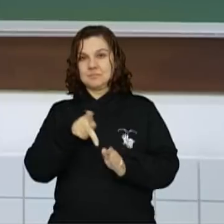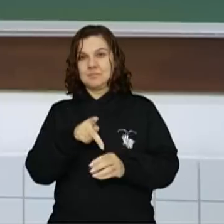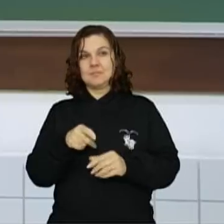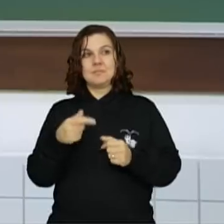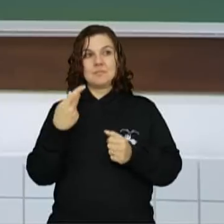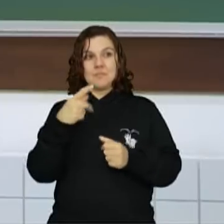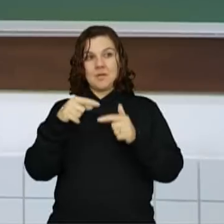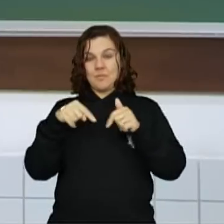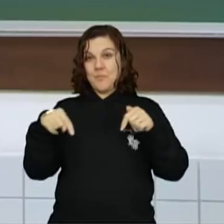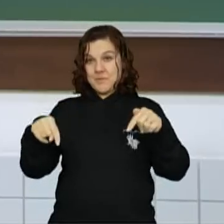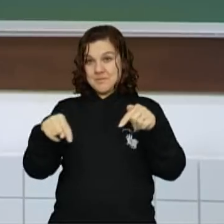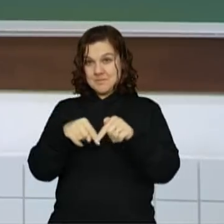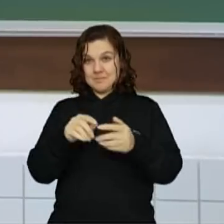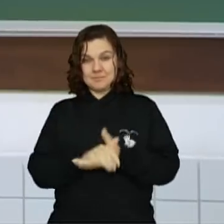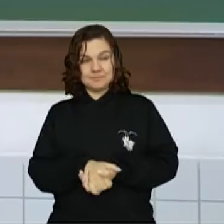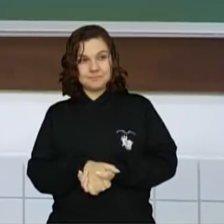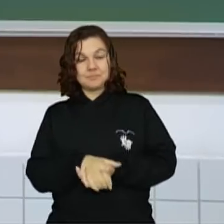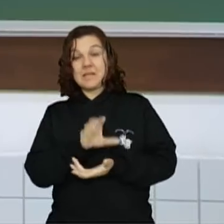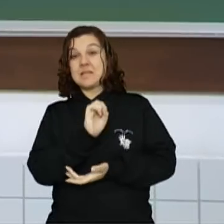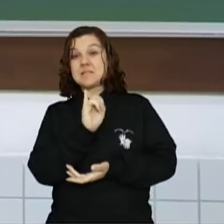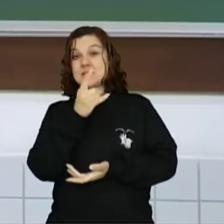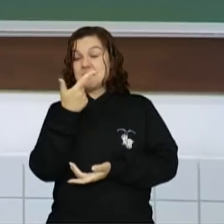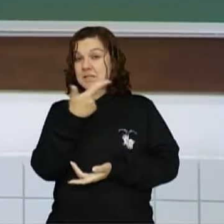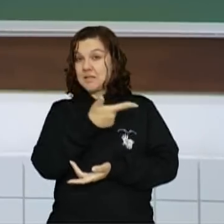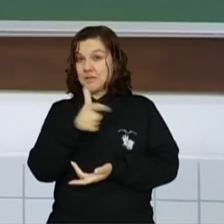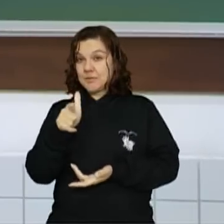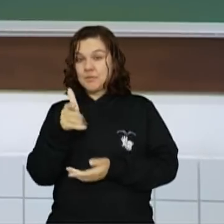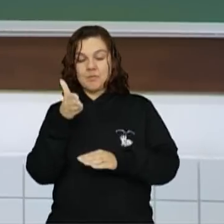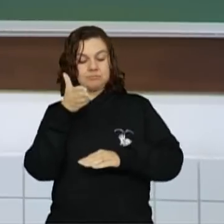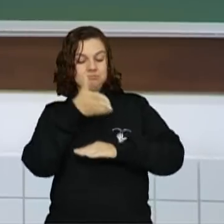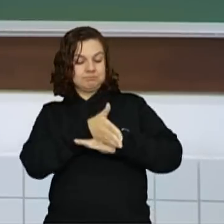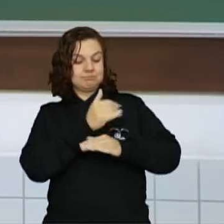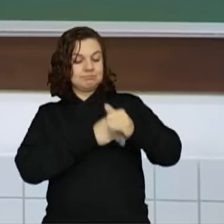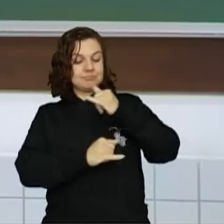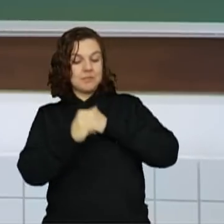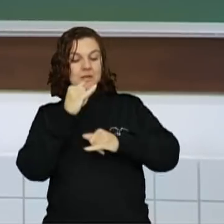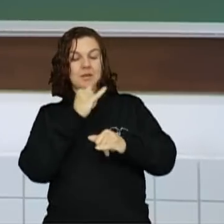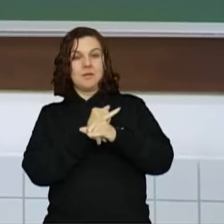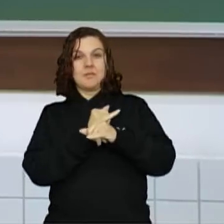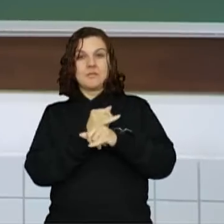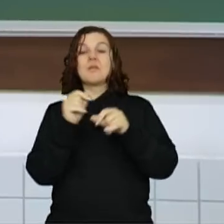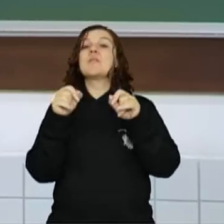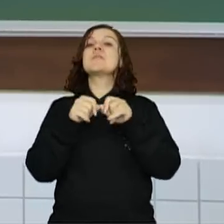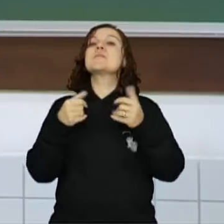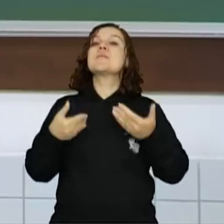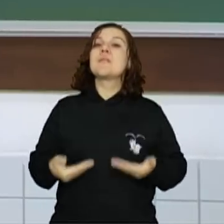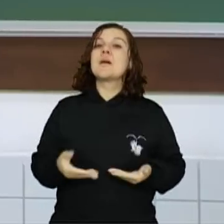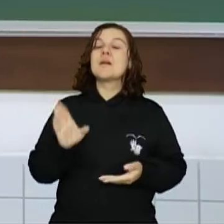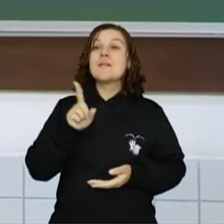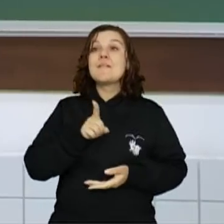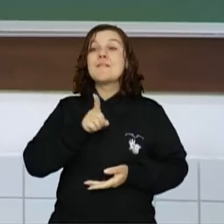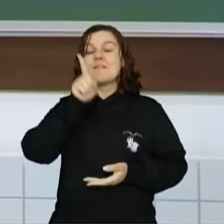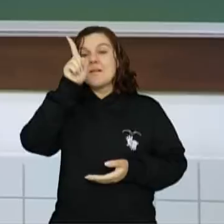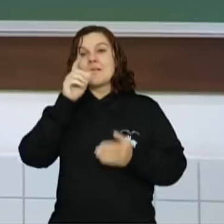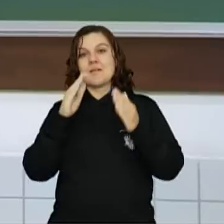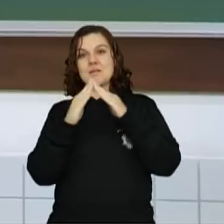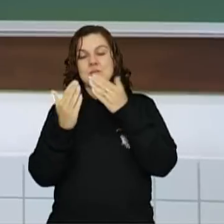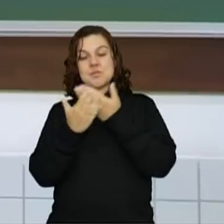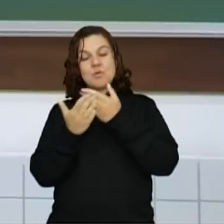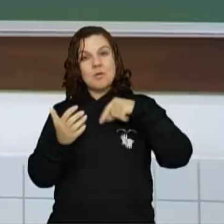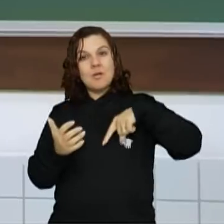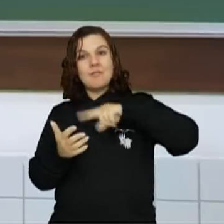da sala de vocês. Quem não tem acesso à plataforma, o que vocês devem fazer? Ir até a escola de